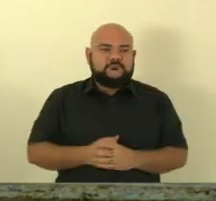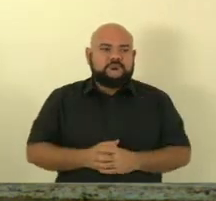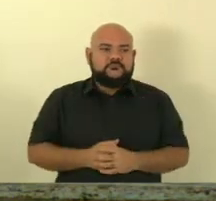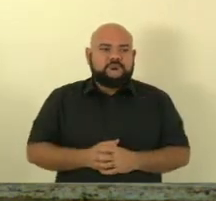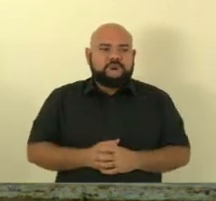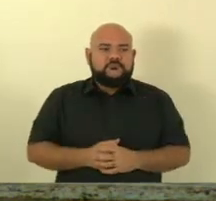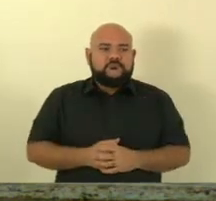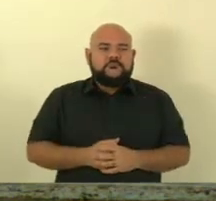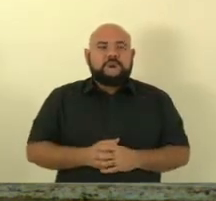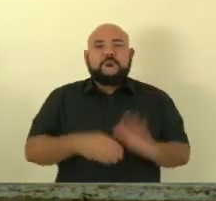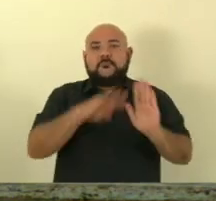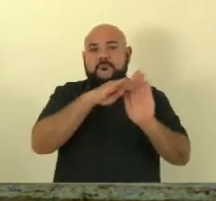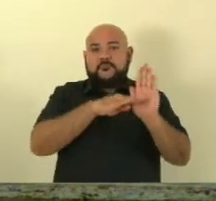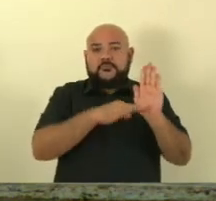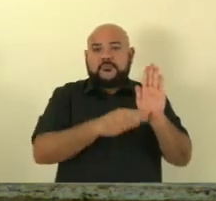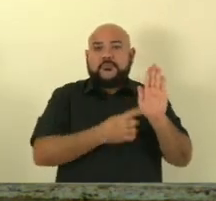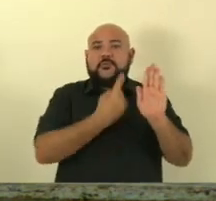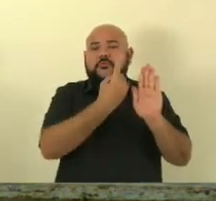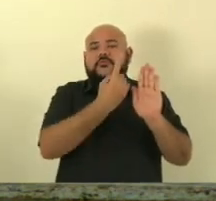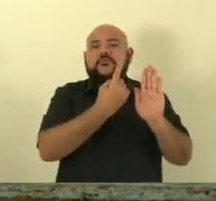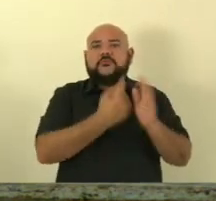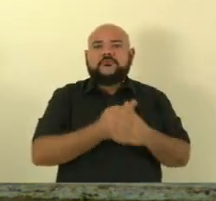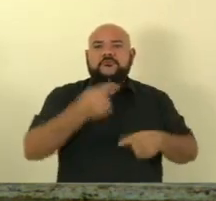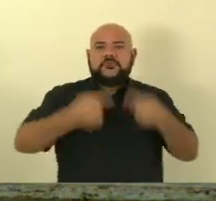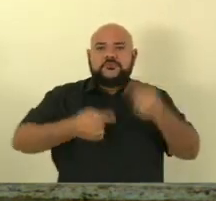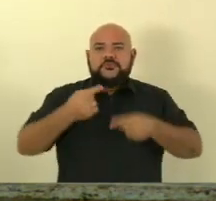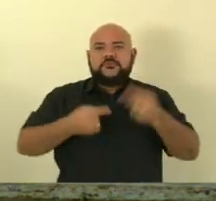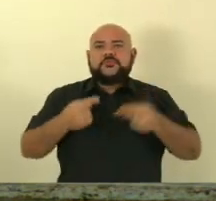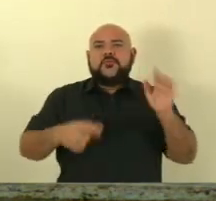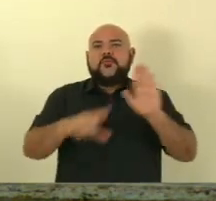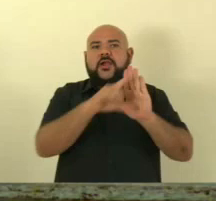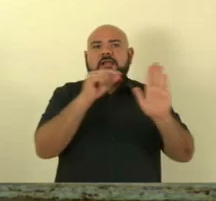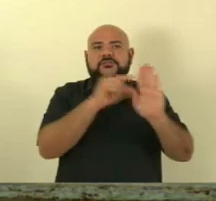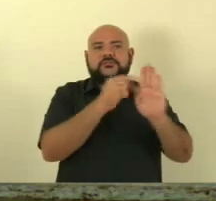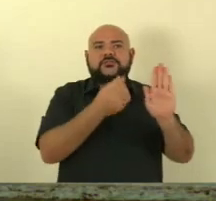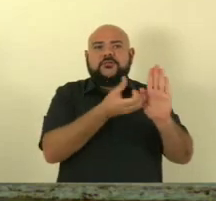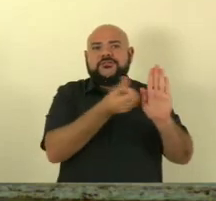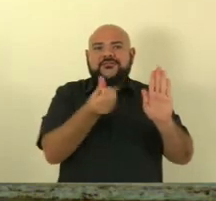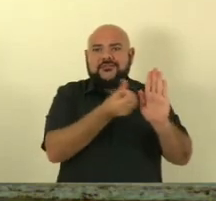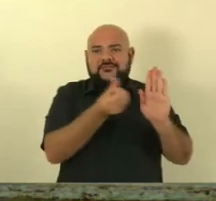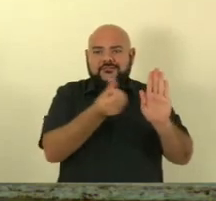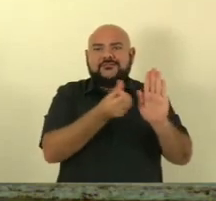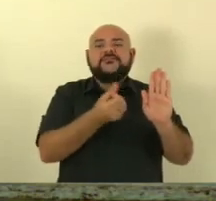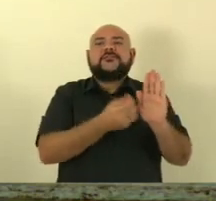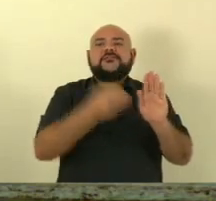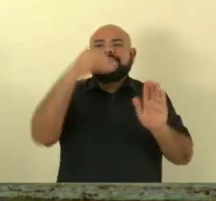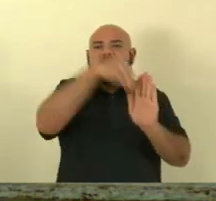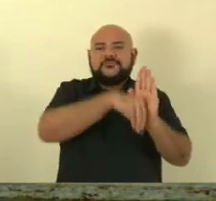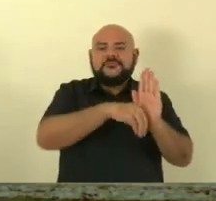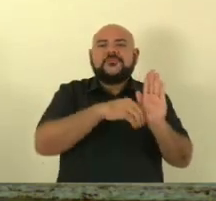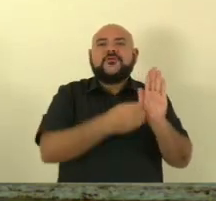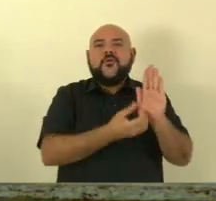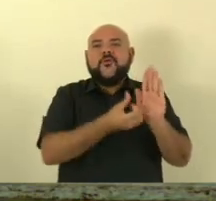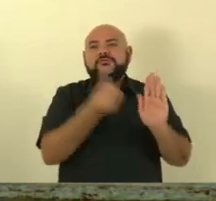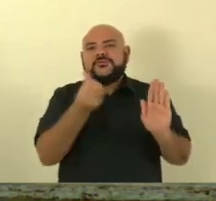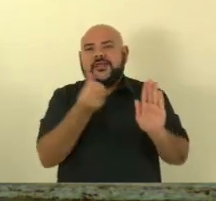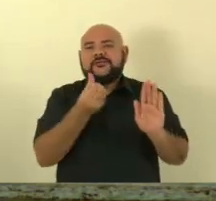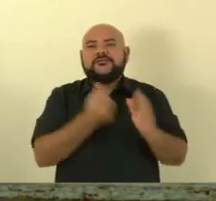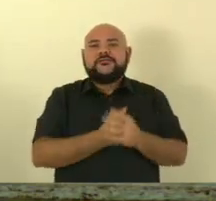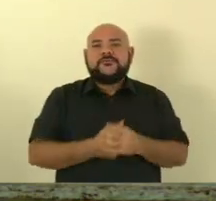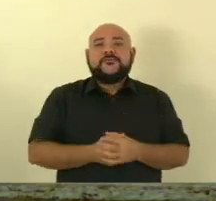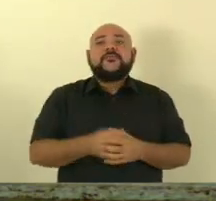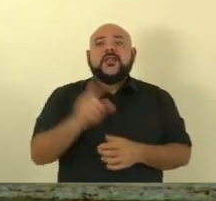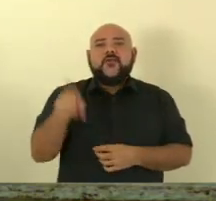Item 1. Discussão única nos termos do artigo 66, parágrafo 6 da Constituição Estadual, do veto